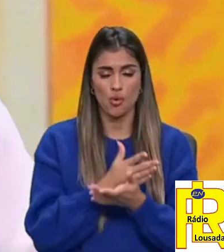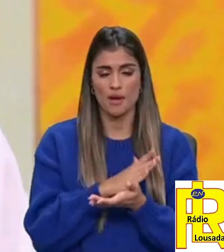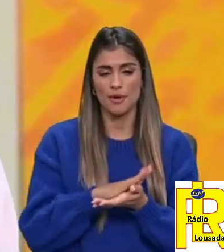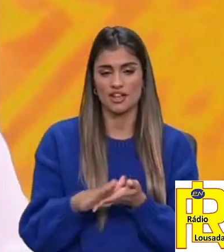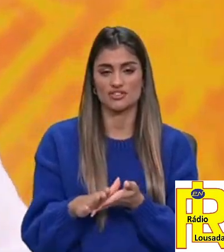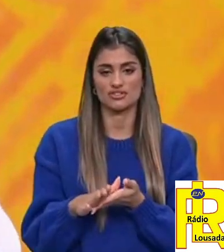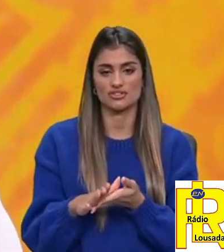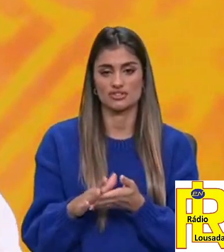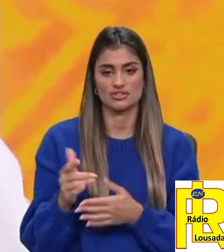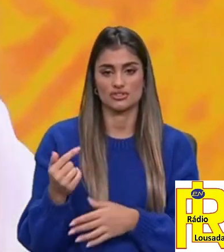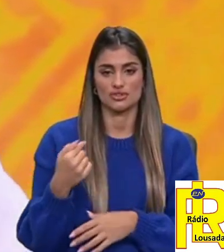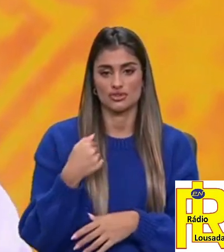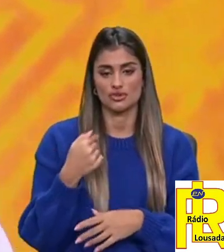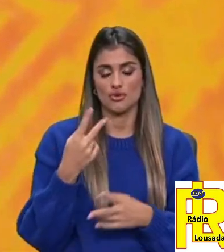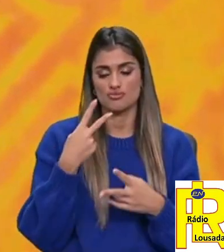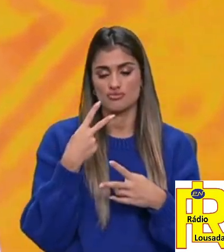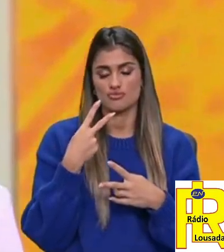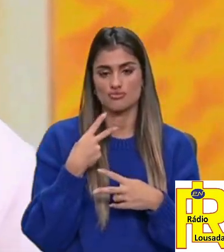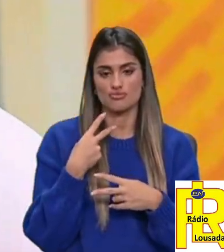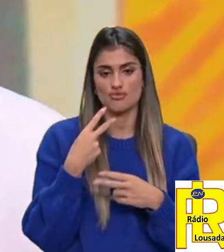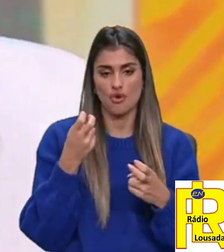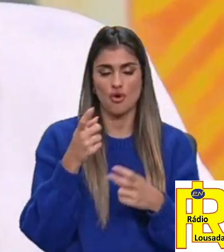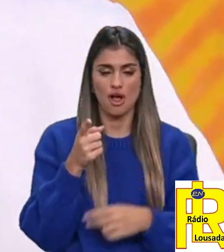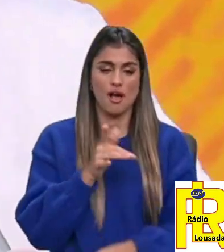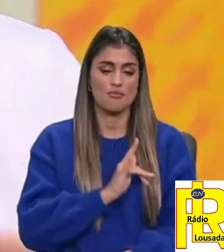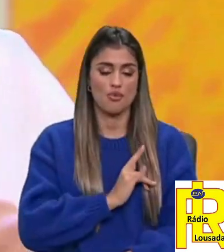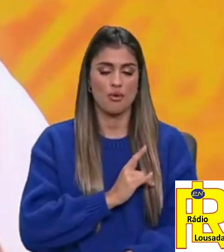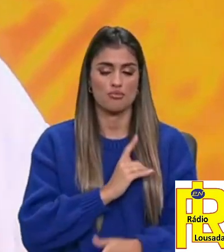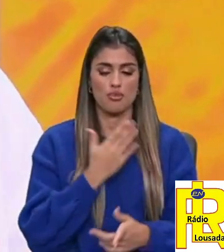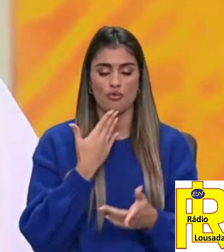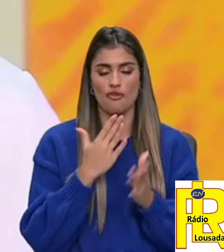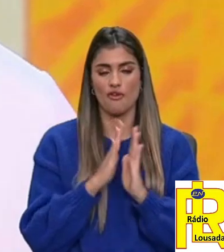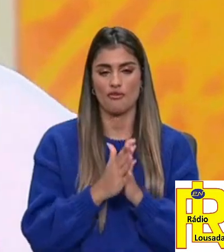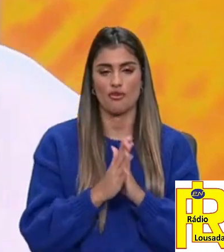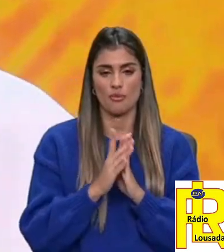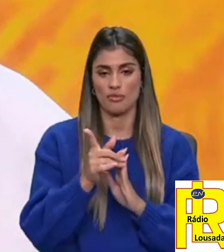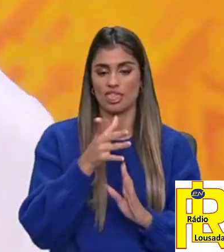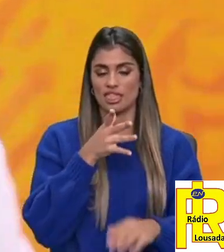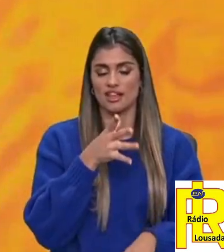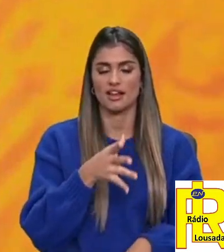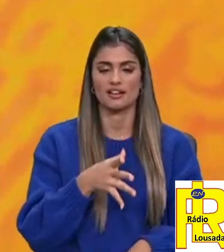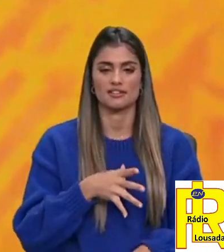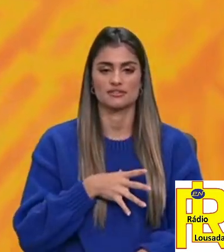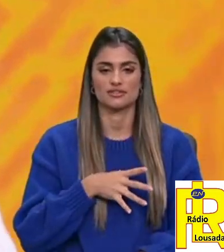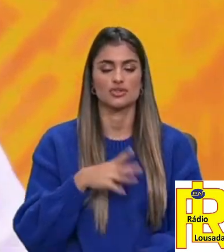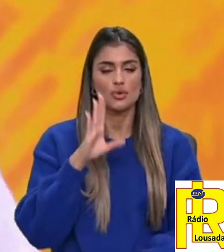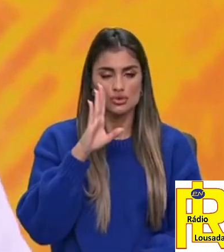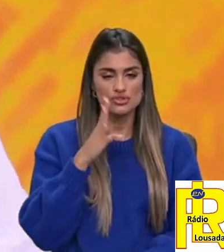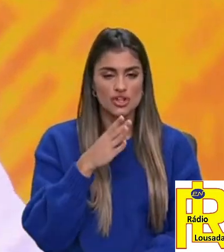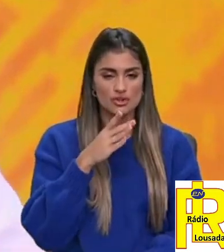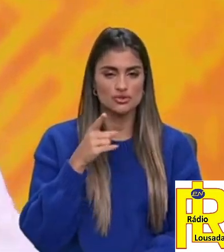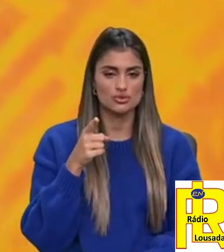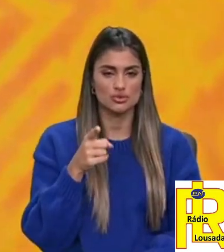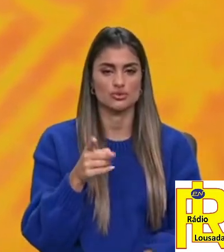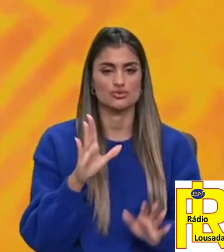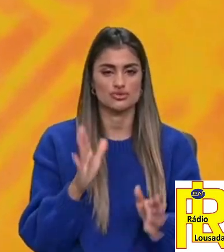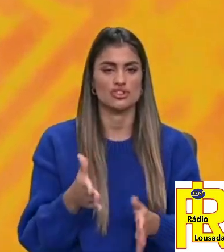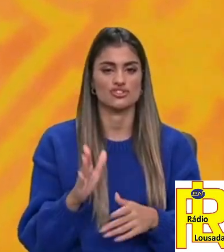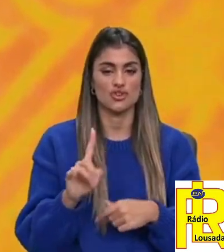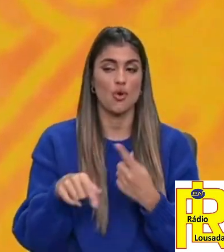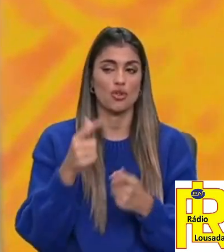me encontrar, amor, por favor me confesse. Eu sei que você já tem